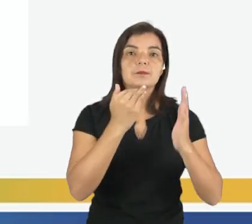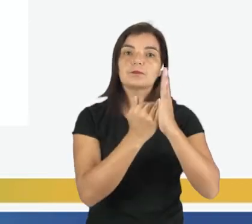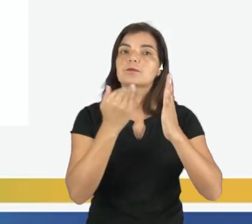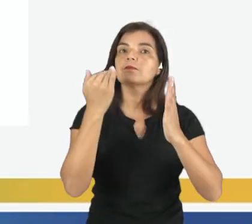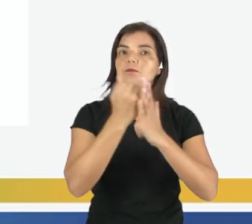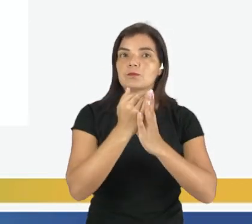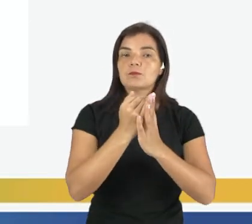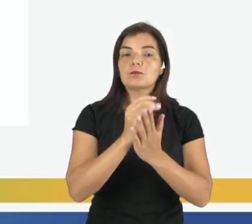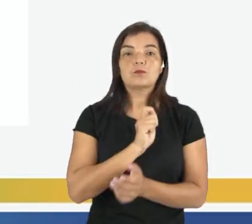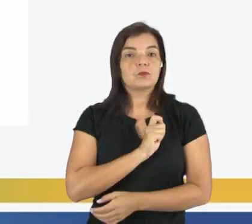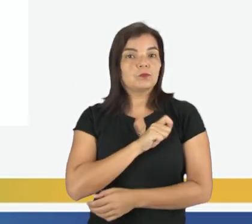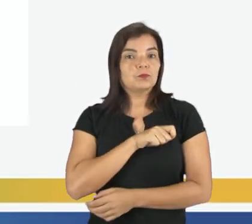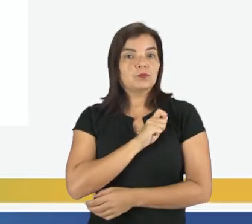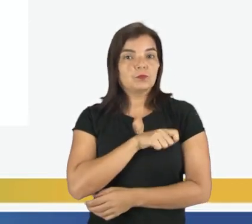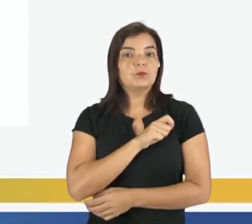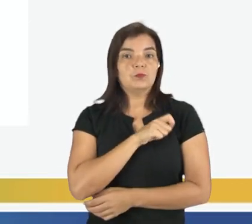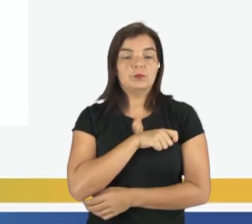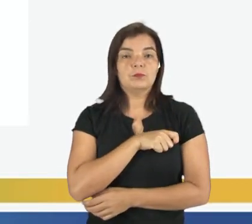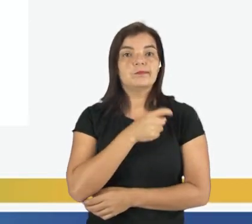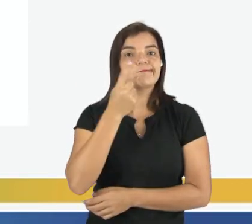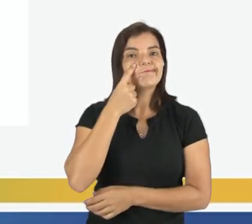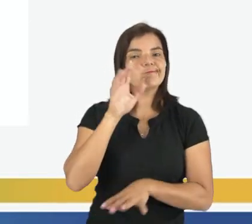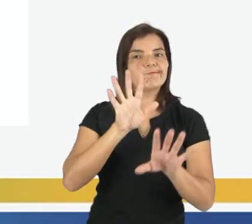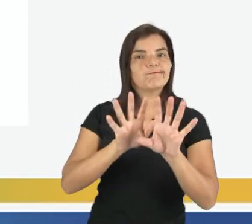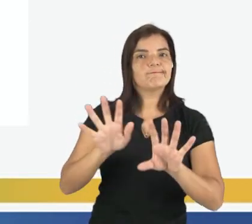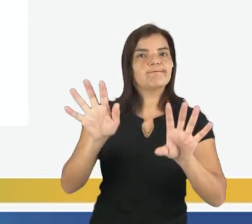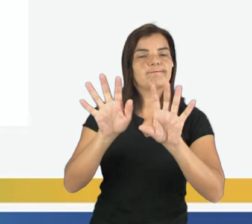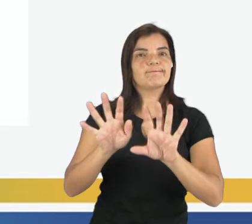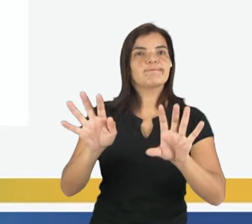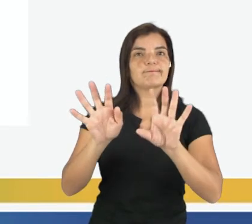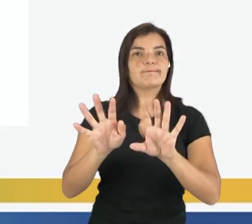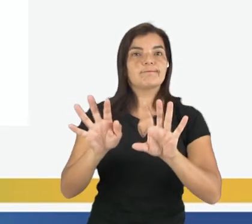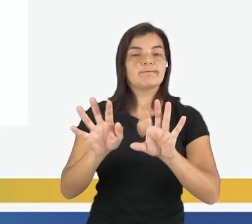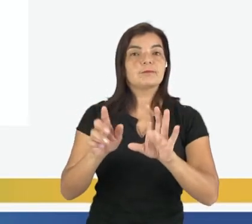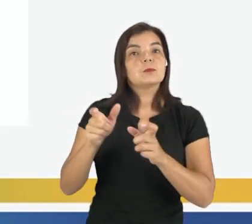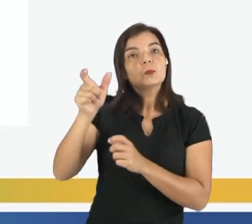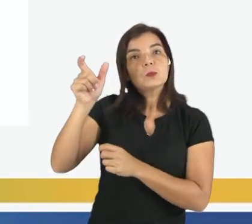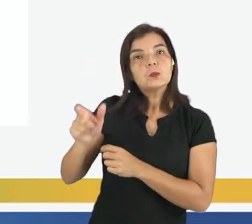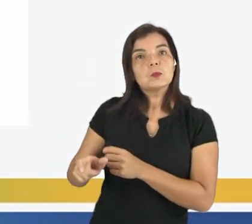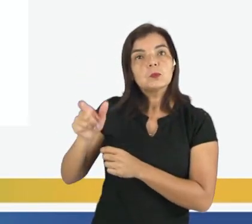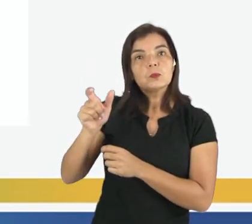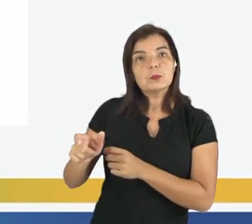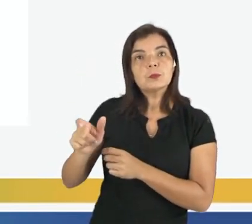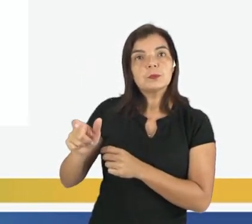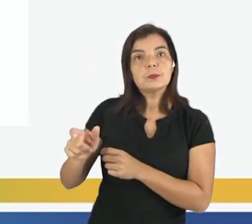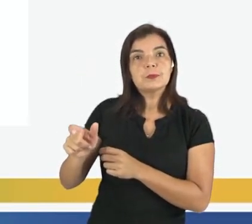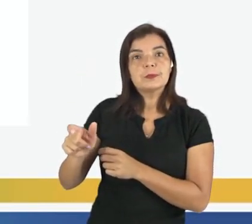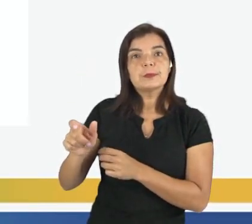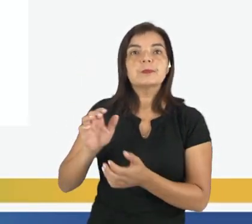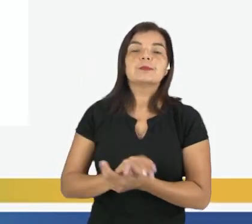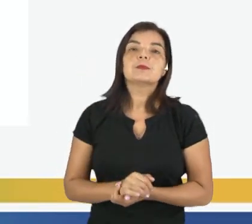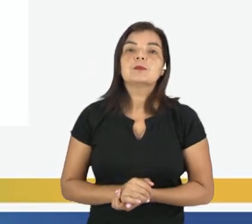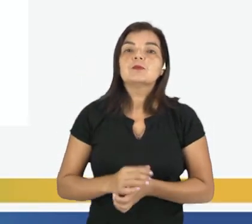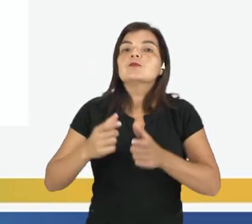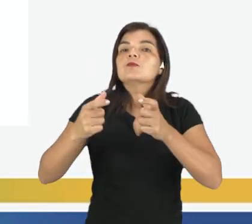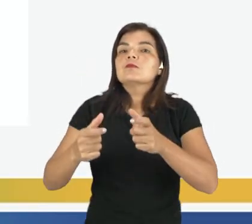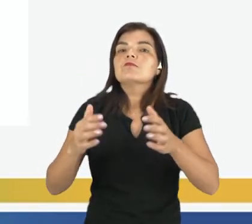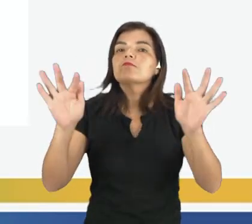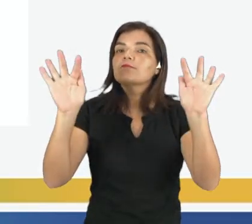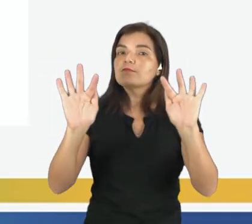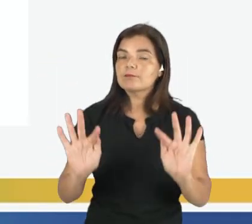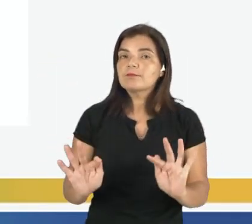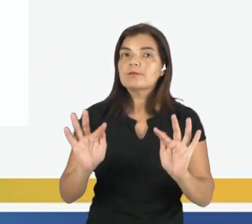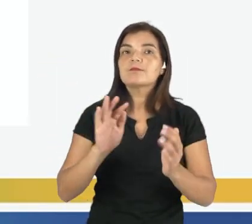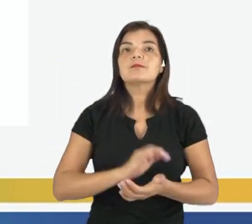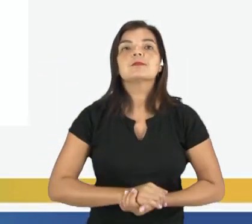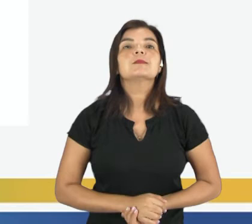cima, o inimigo está no ar, que é uma das reportagens. Depois, logo ao lado, a gente vê o Vale da Felicidade, né, que está